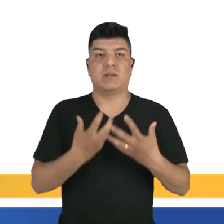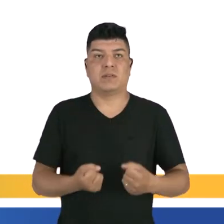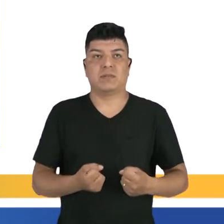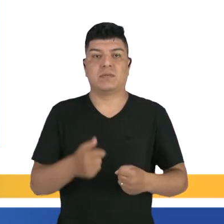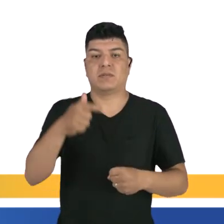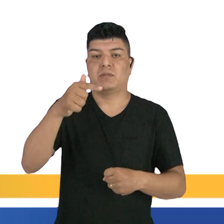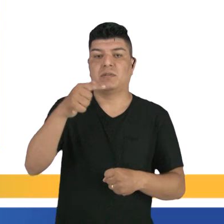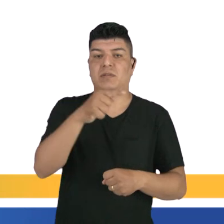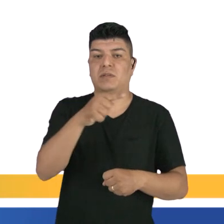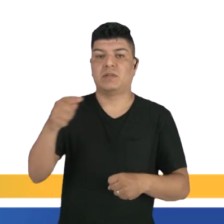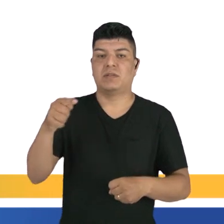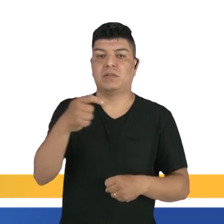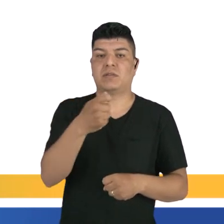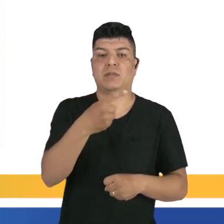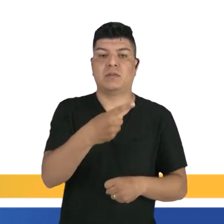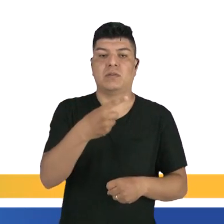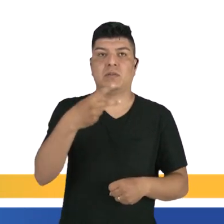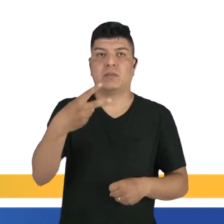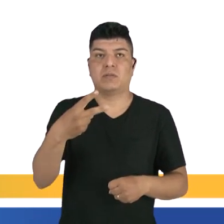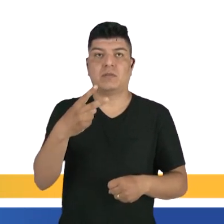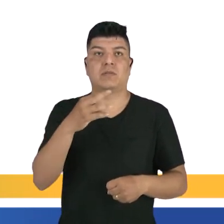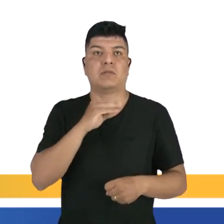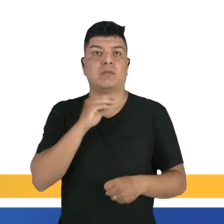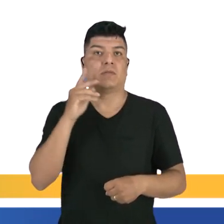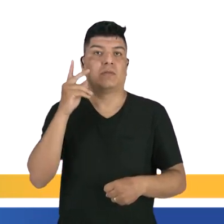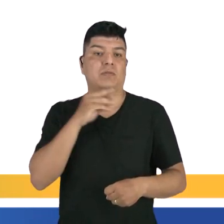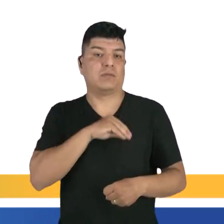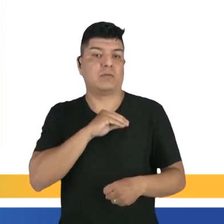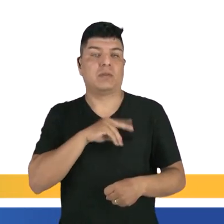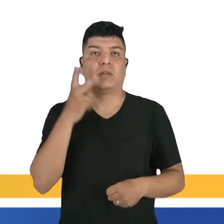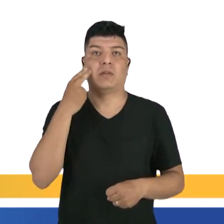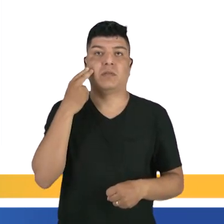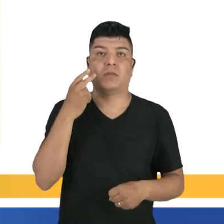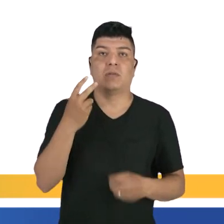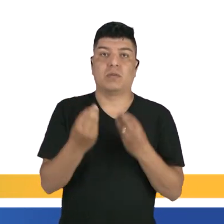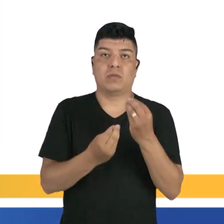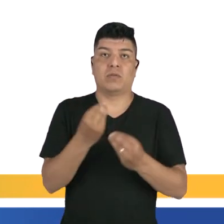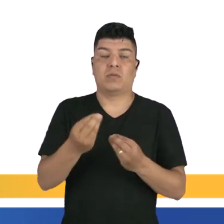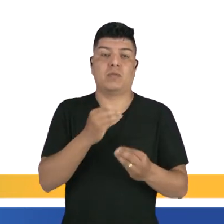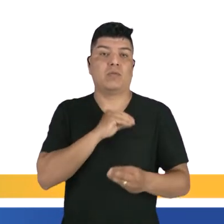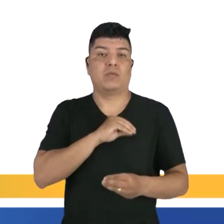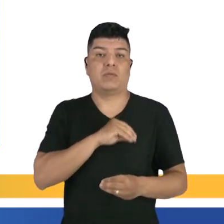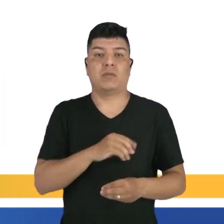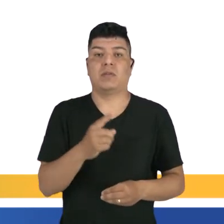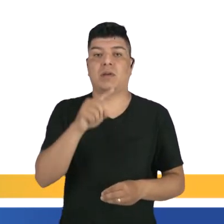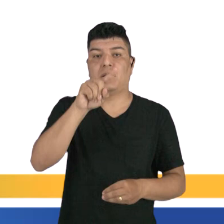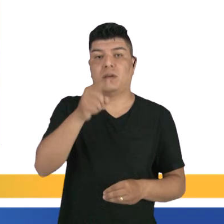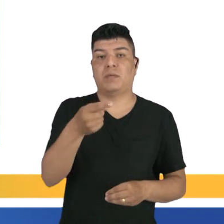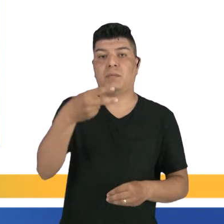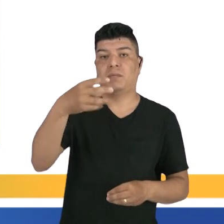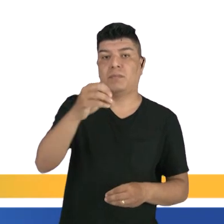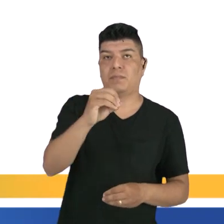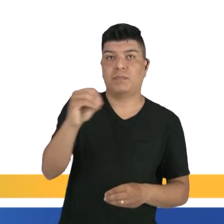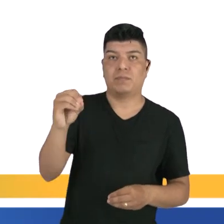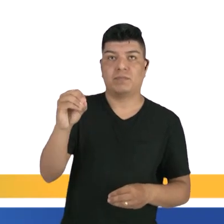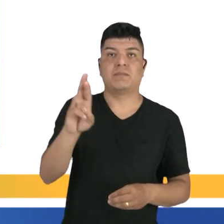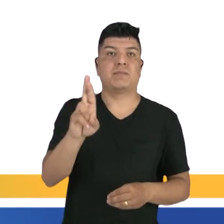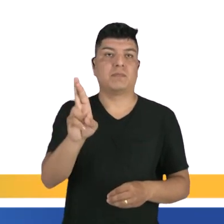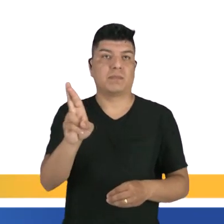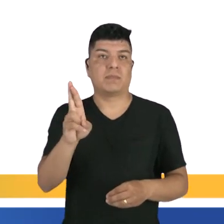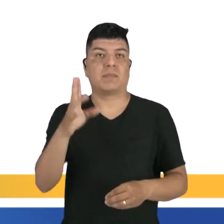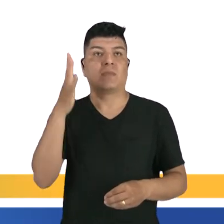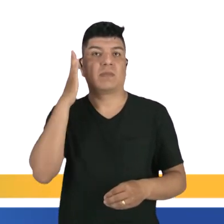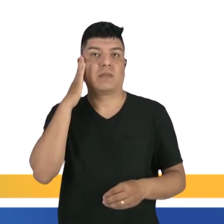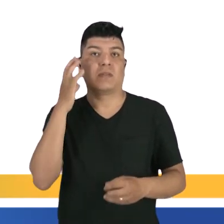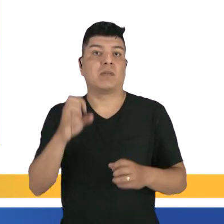receber 7/12 do salário normal. Como o salário dele é 1.200, eu preciso descobrir quanto